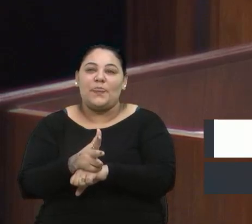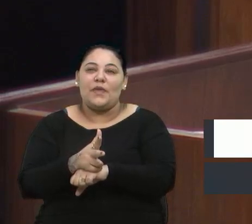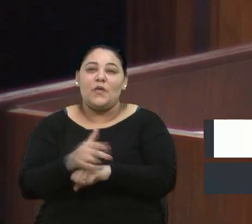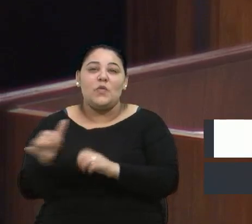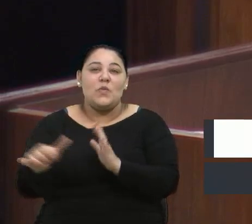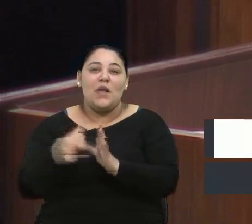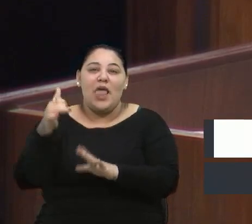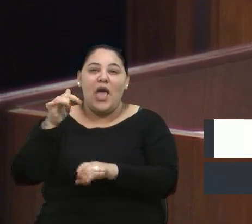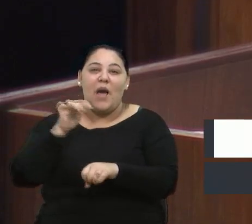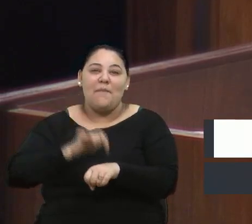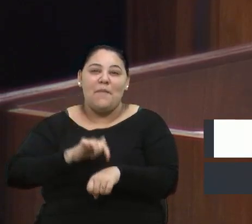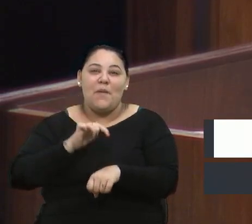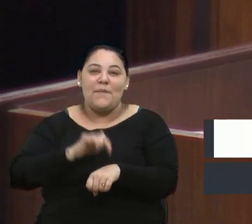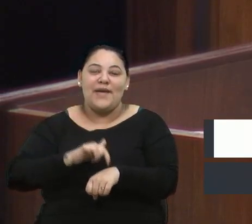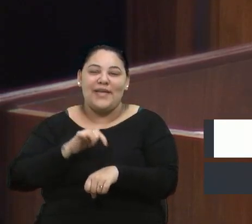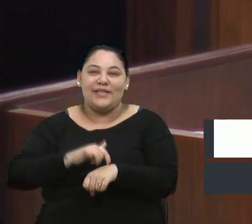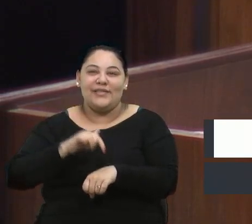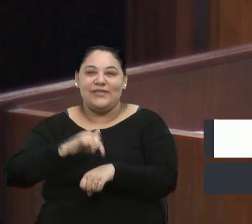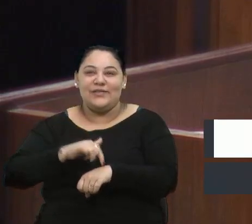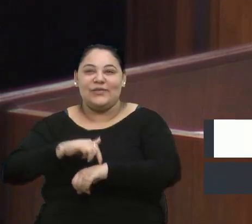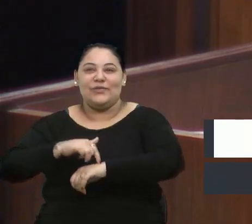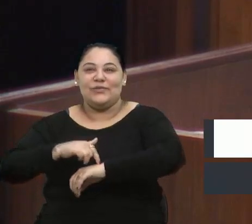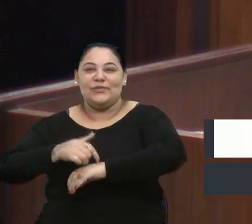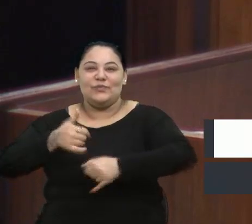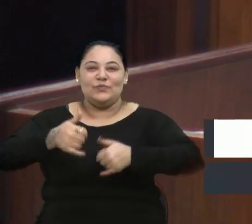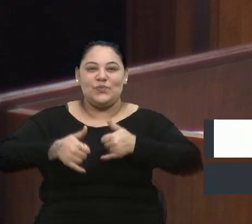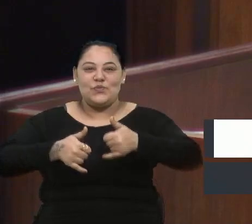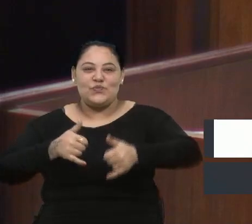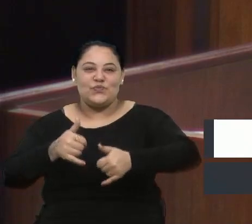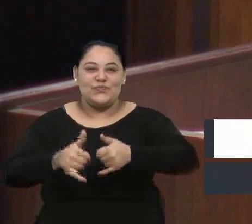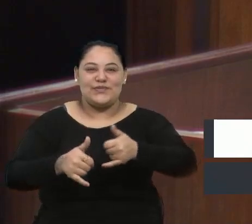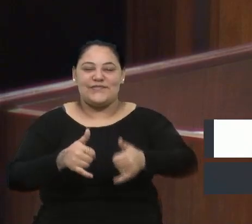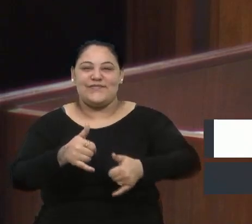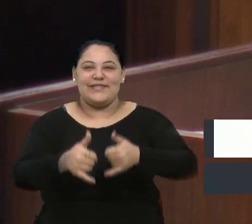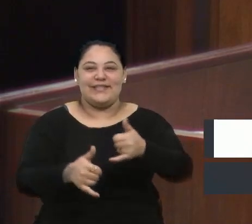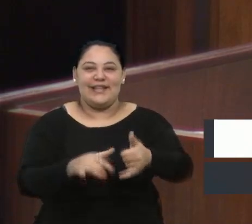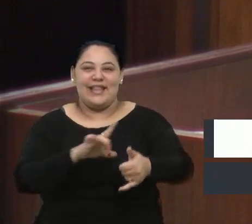melhores momentos desse desfile que a gente pôde prestigiar lá no Convida.